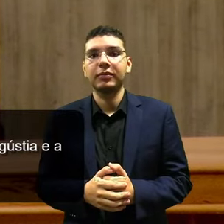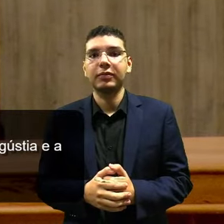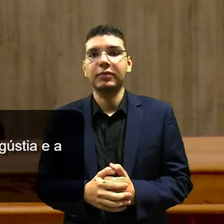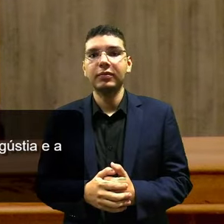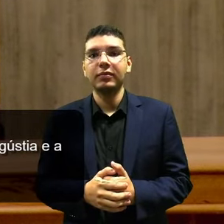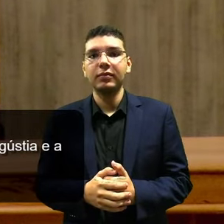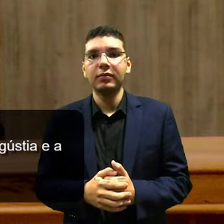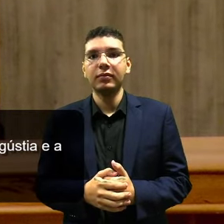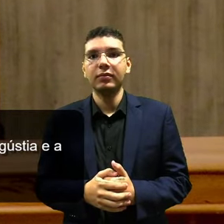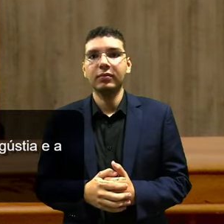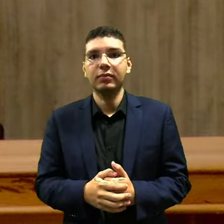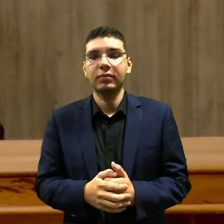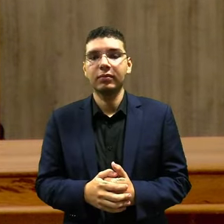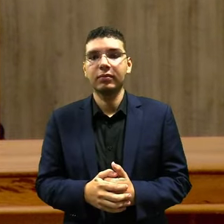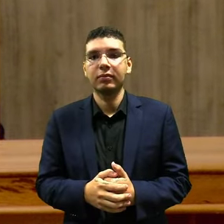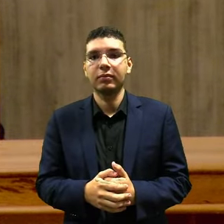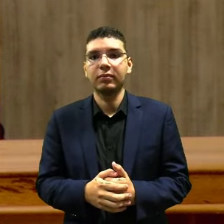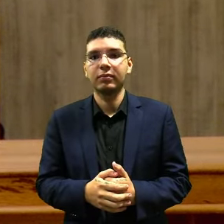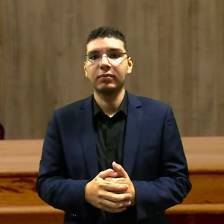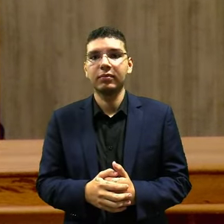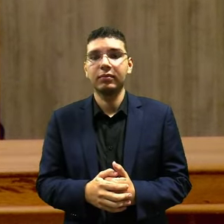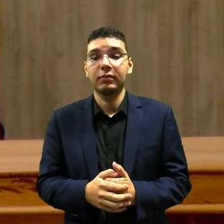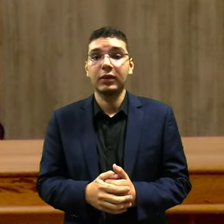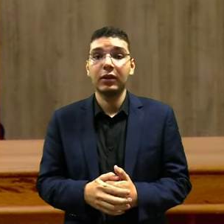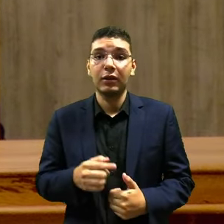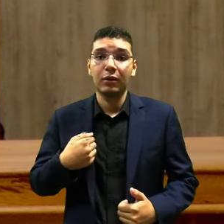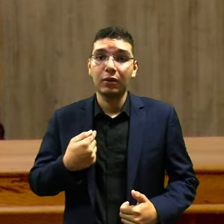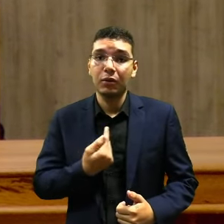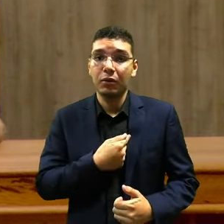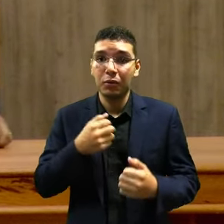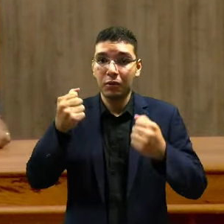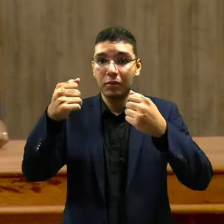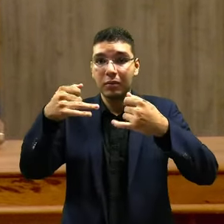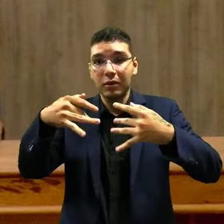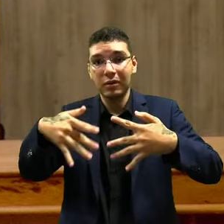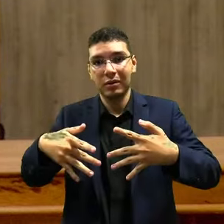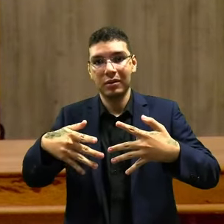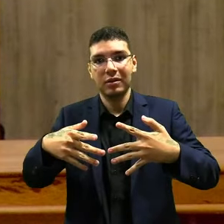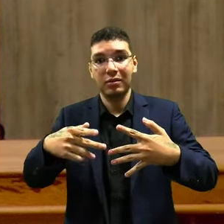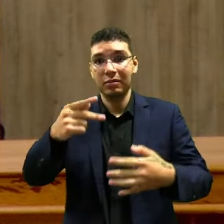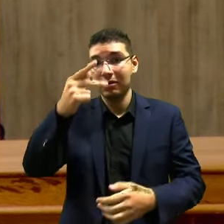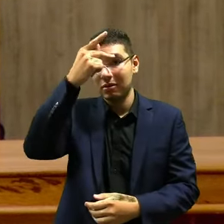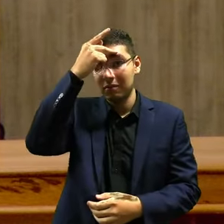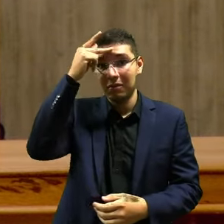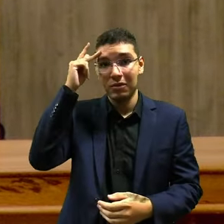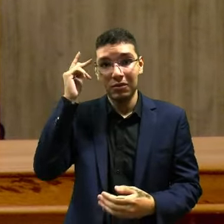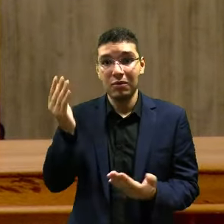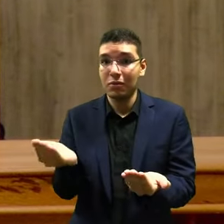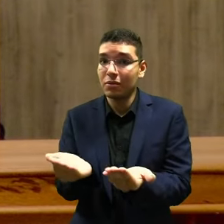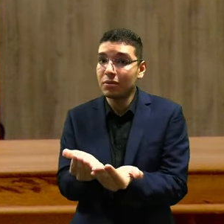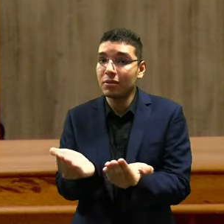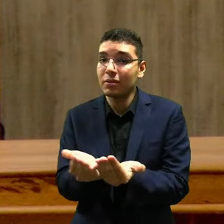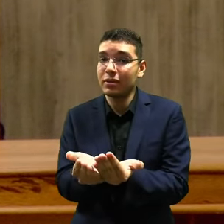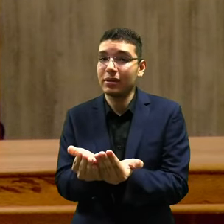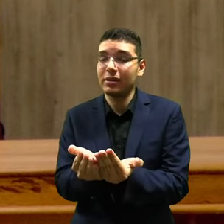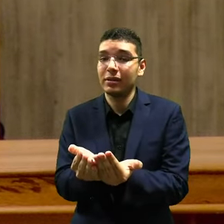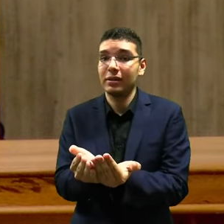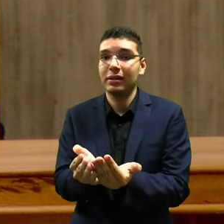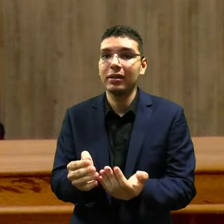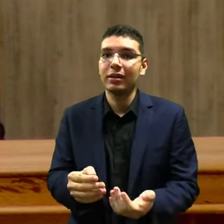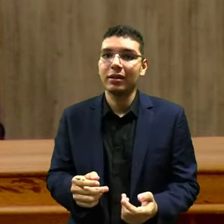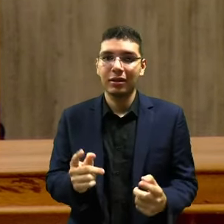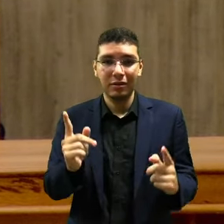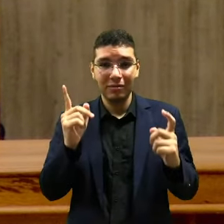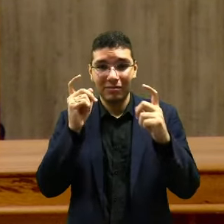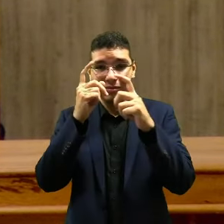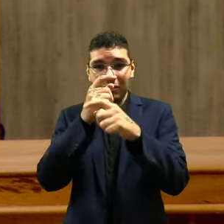é queridos nós vamos falar sobre isso o ouvinte emocional e nós falamos